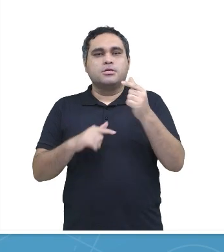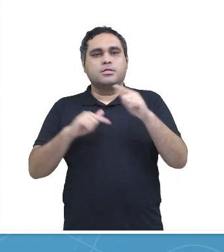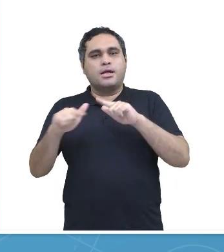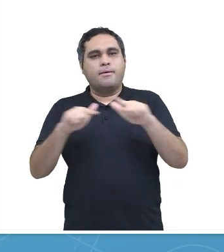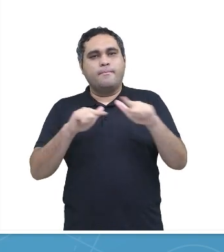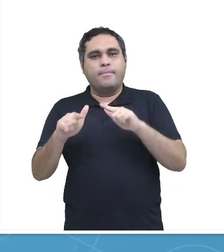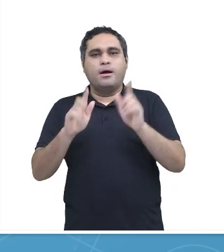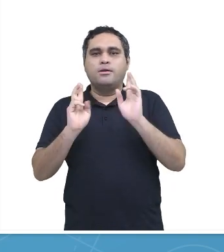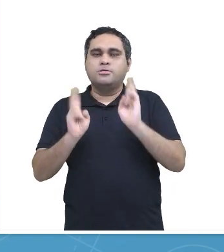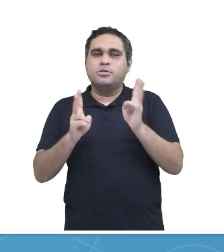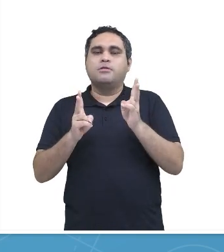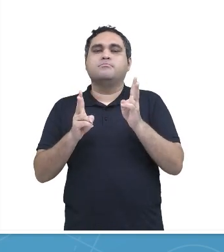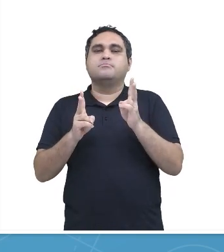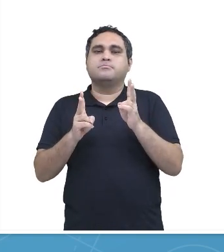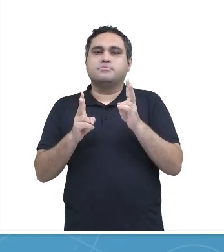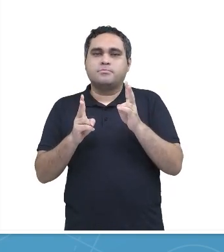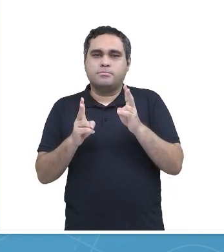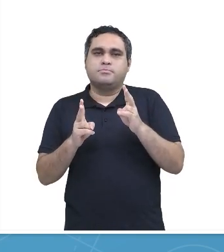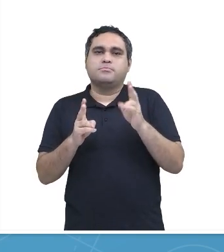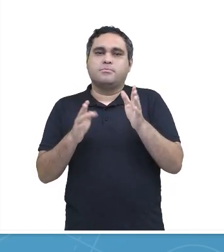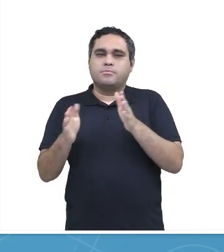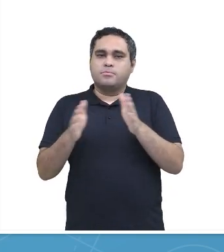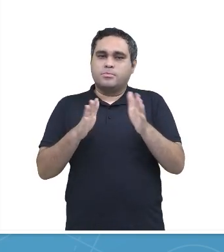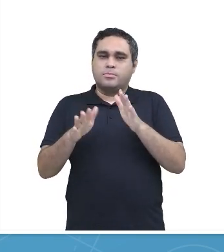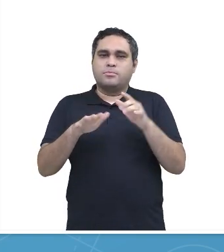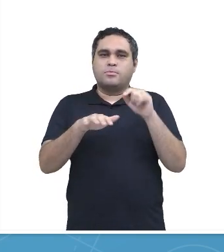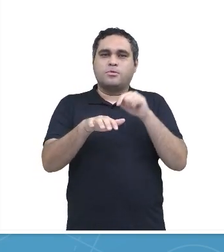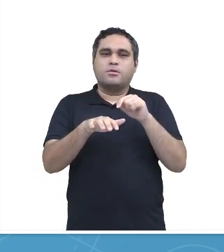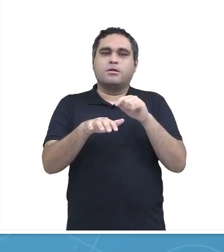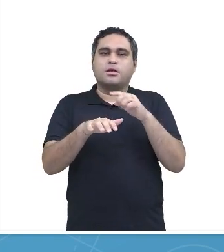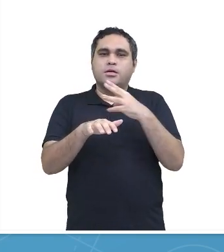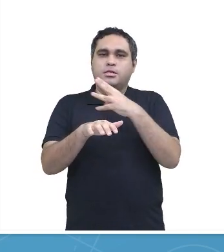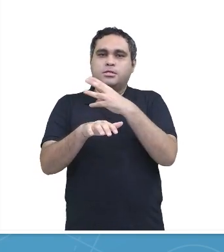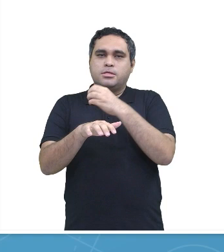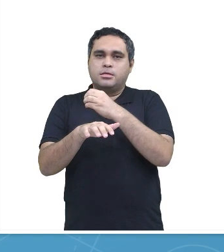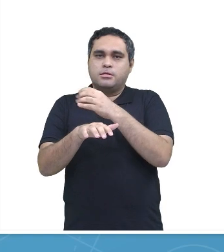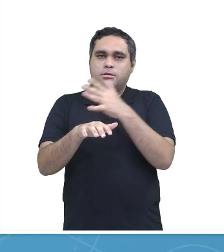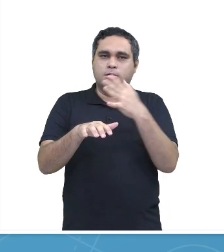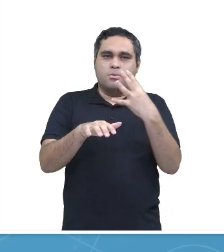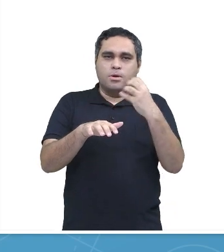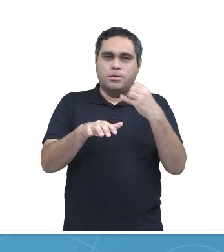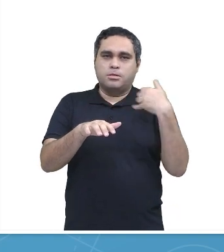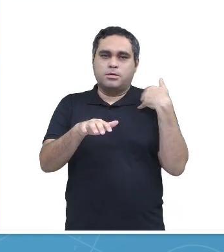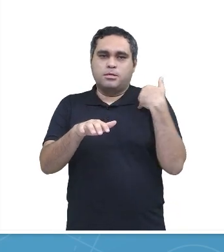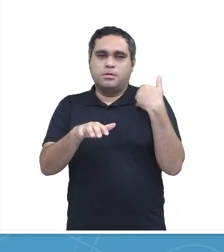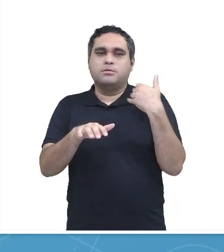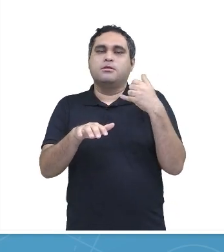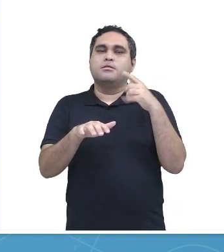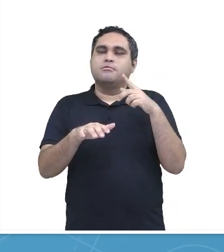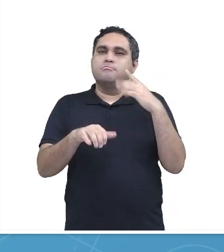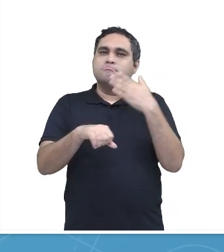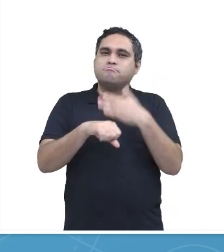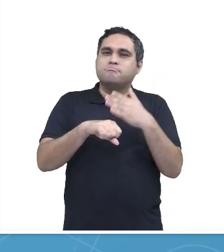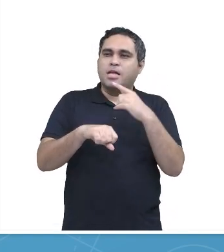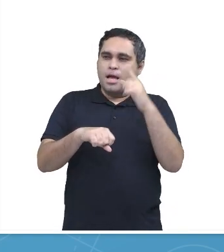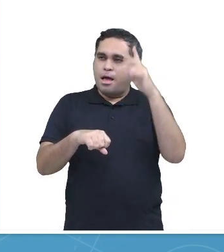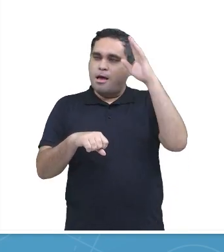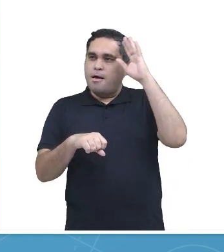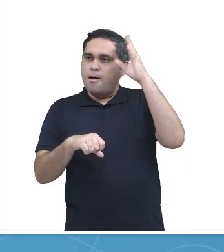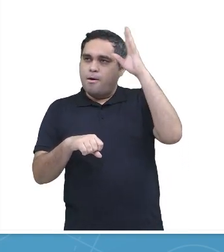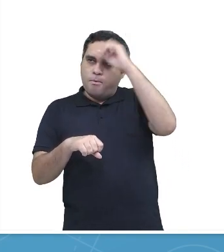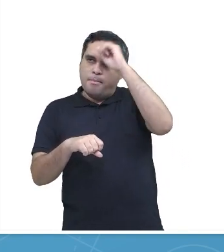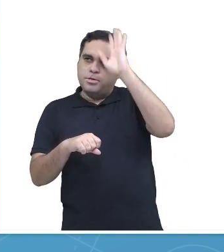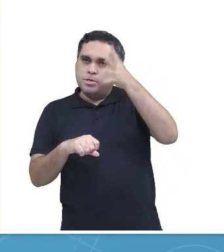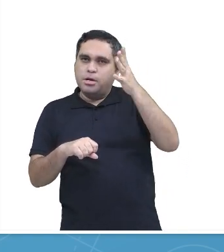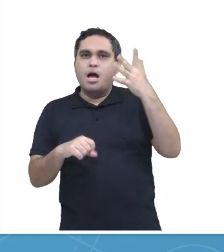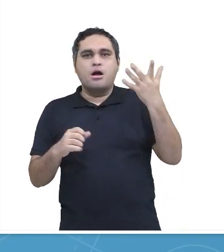geralmente as pessoas encontram o trabalho nessa fase e aí estão pondo em prática o que aprenderam na sua formação, na